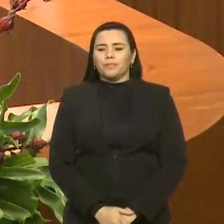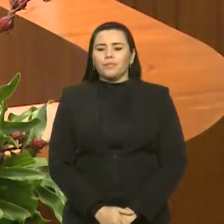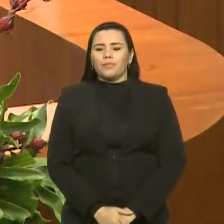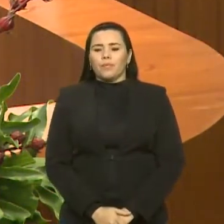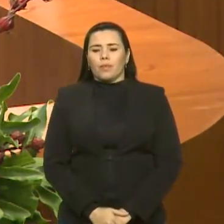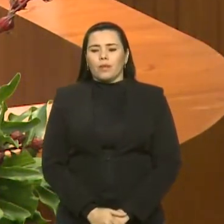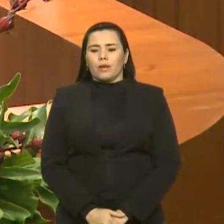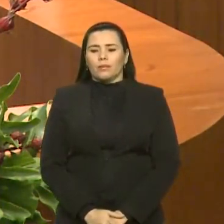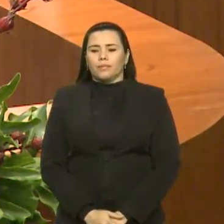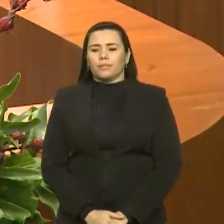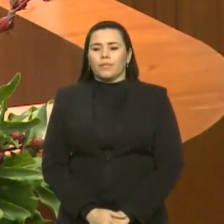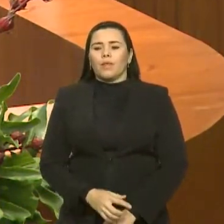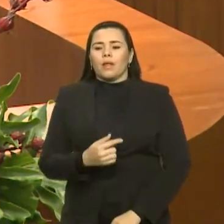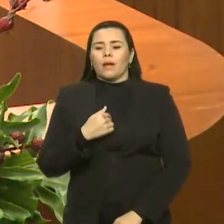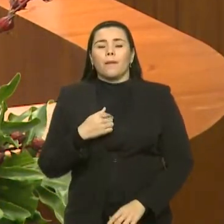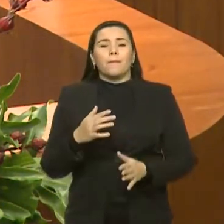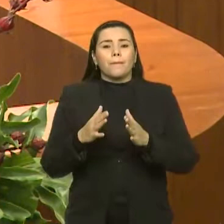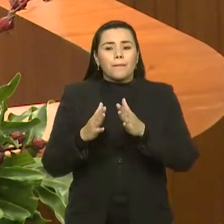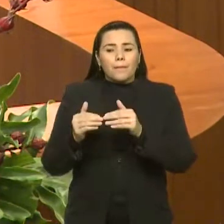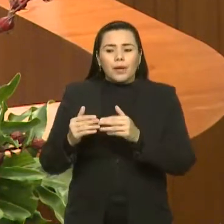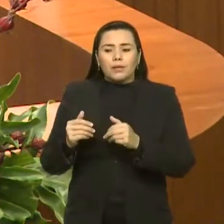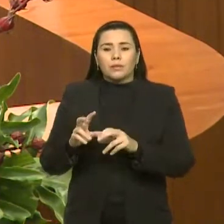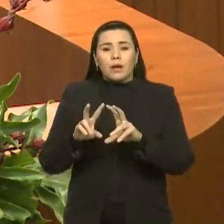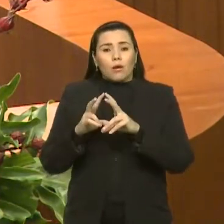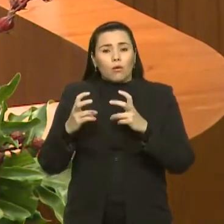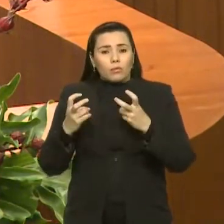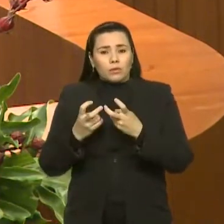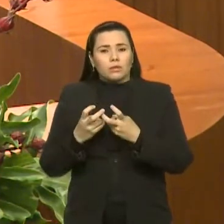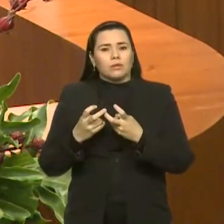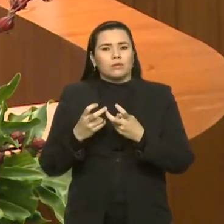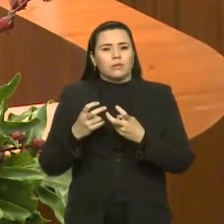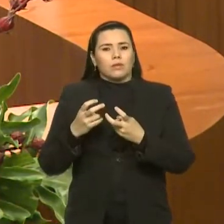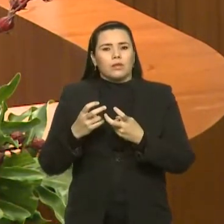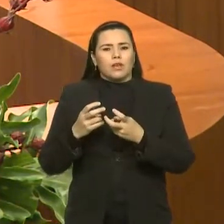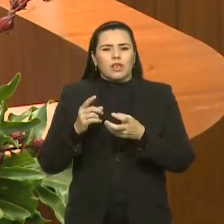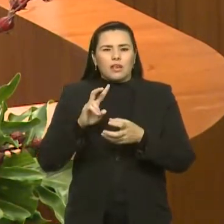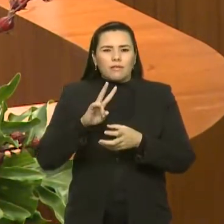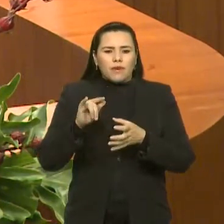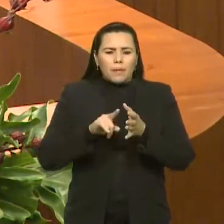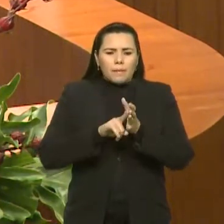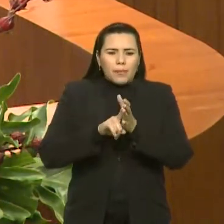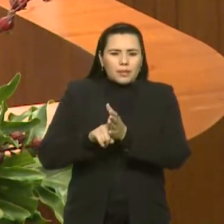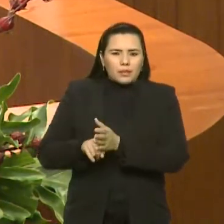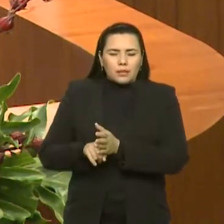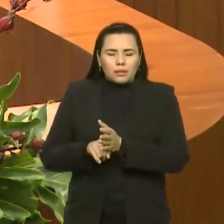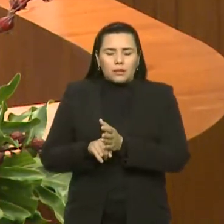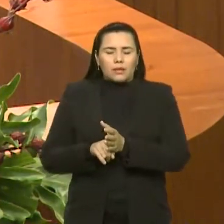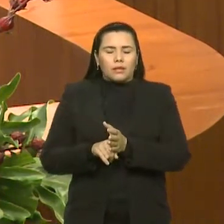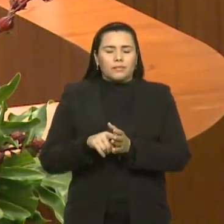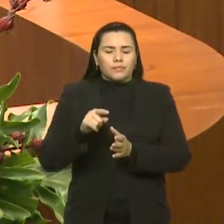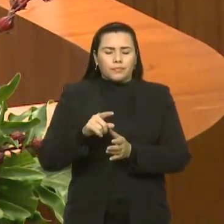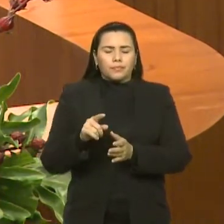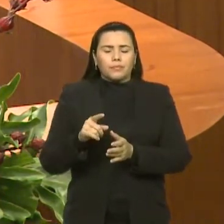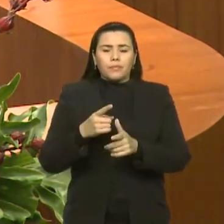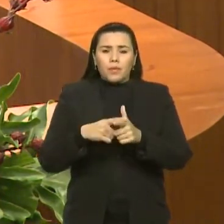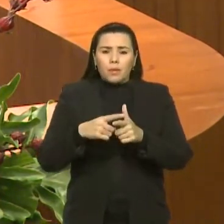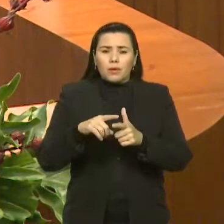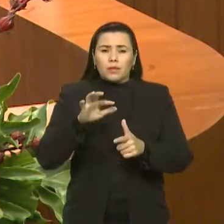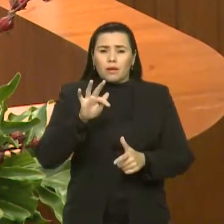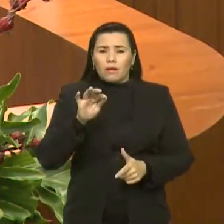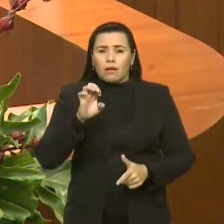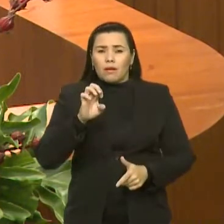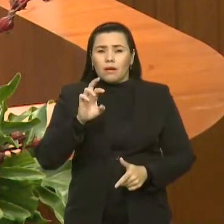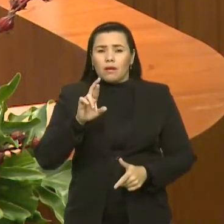que a gente já pede para que essa comissão seja formalizada, e pedir aos deputados, encarecidamente,